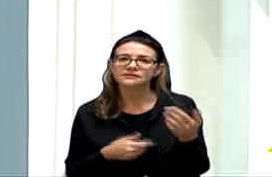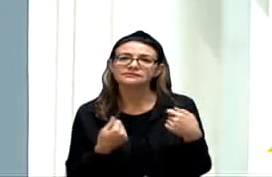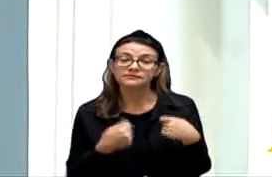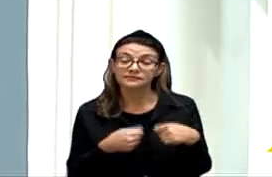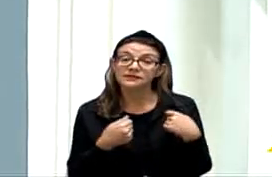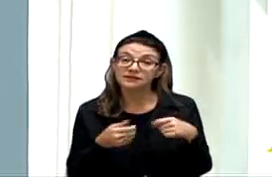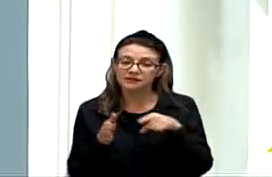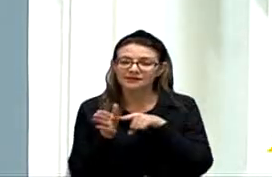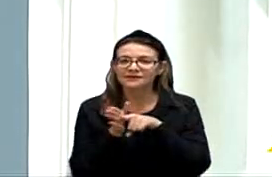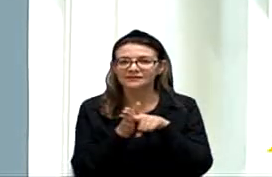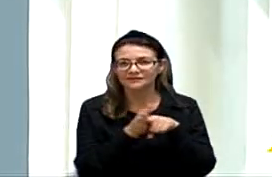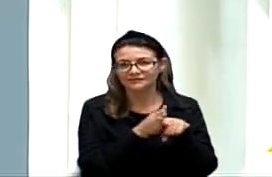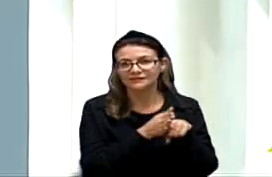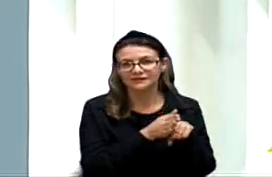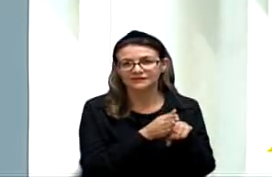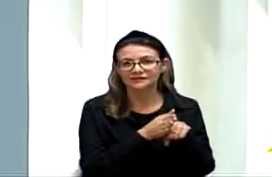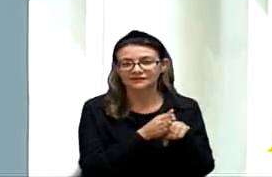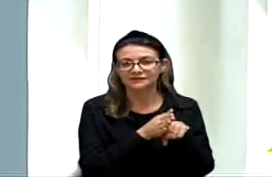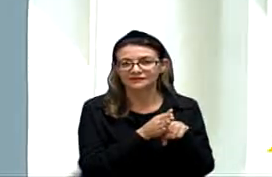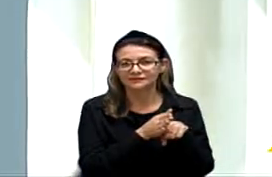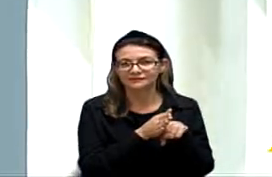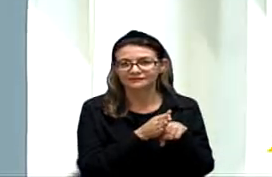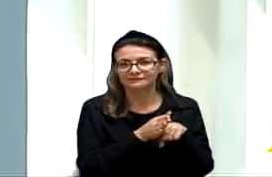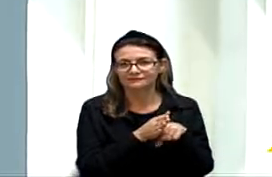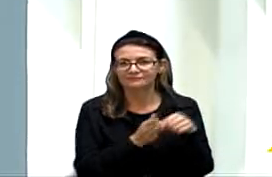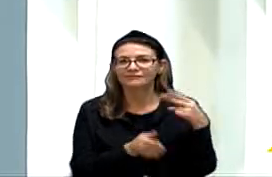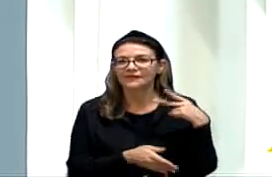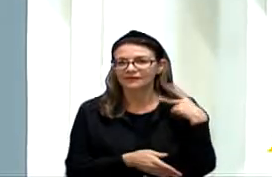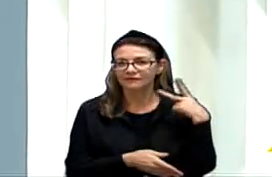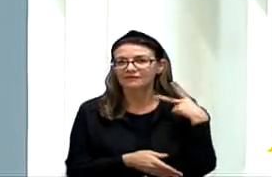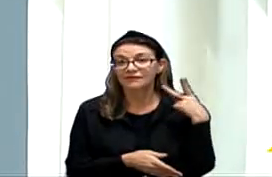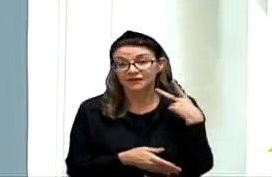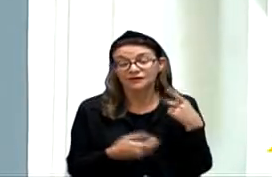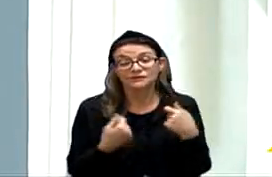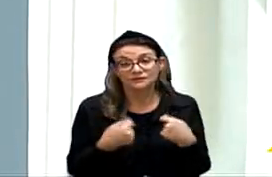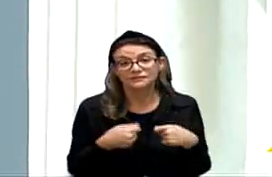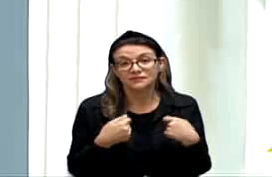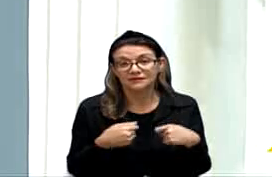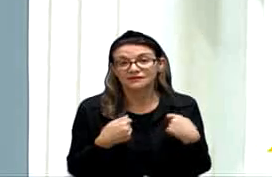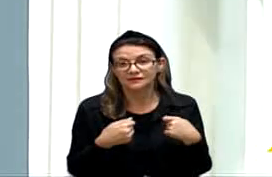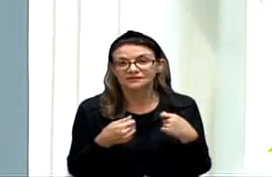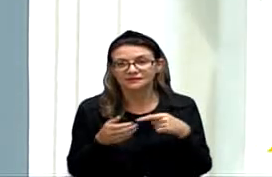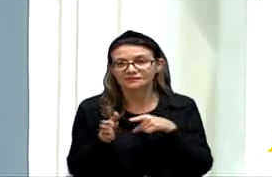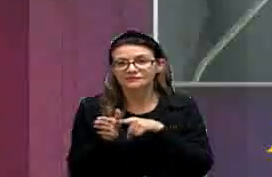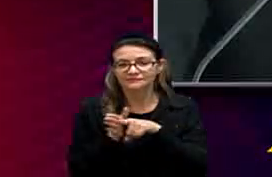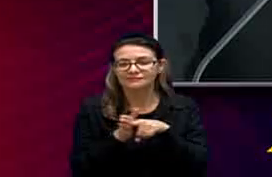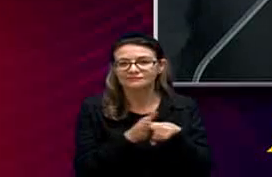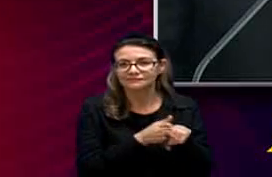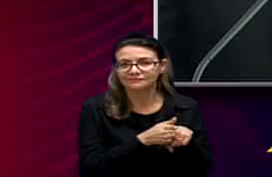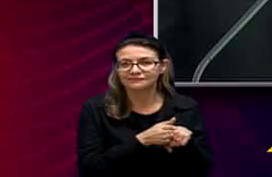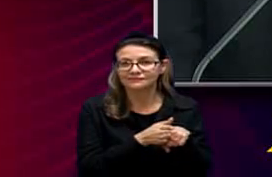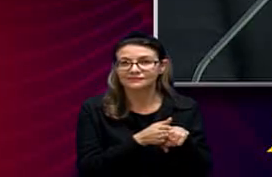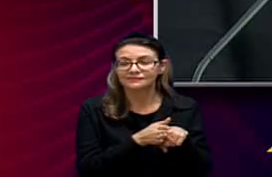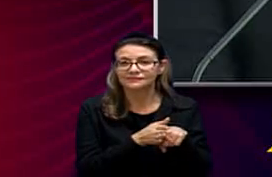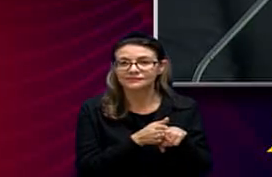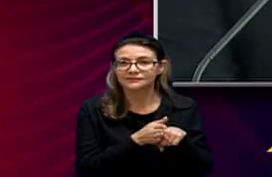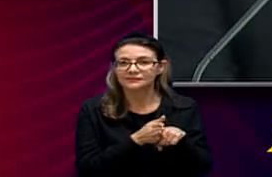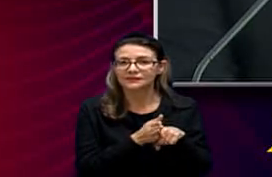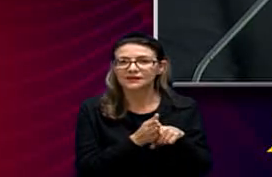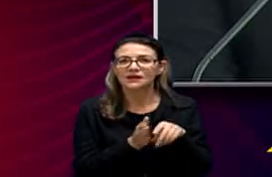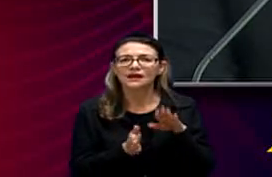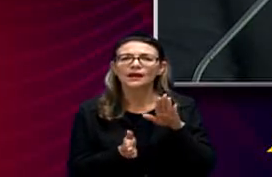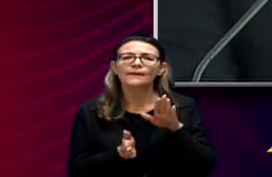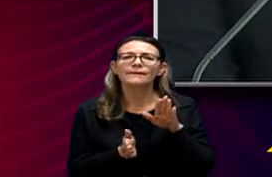porque essa é uma das premissas de um mandato de vereador e vereadora nós temos fiscalizado nos últimos